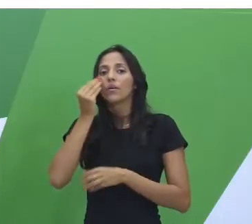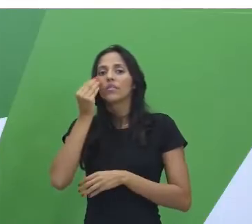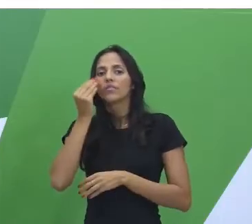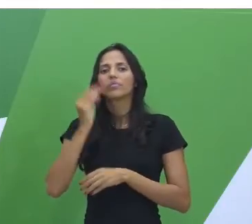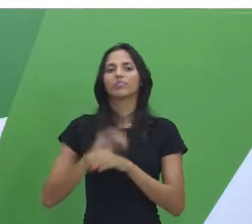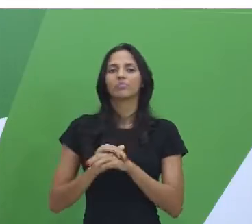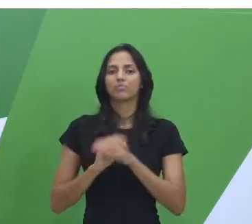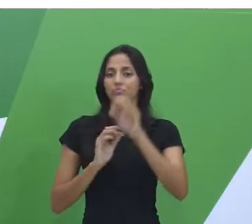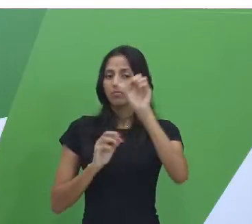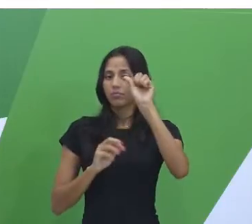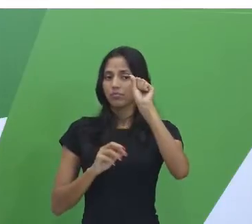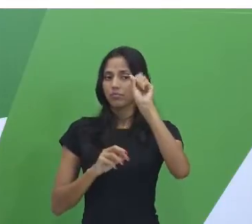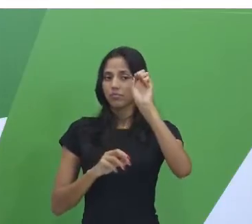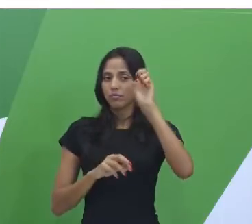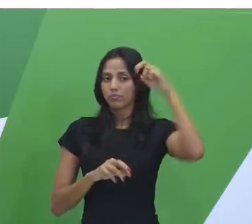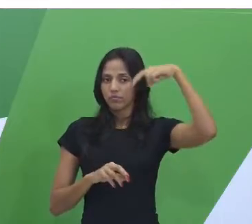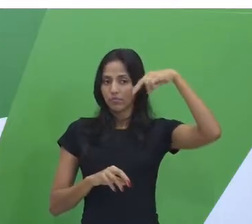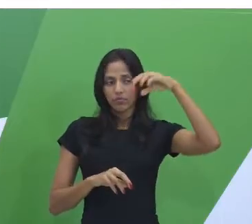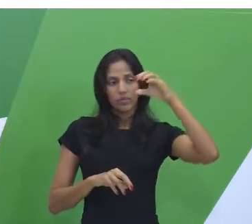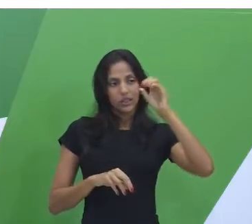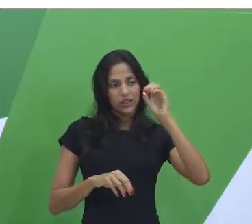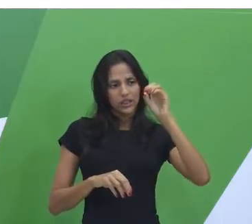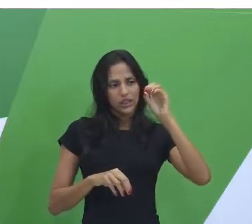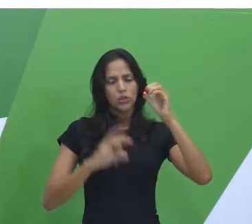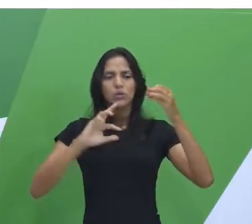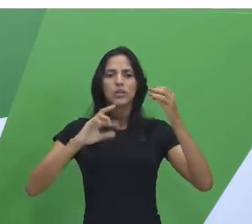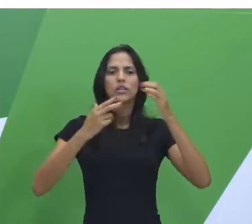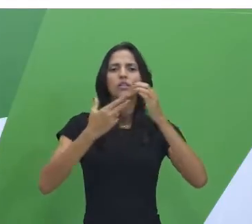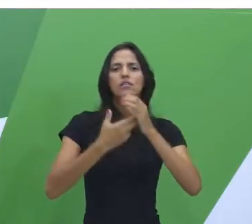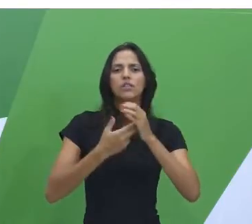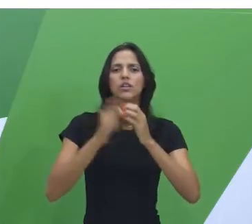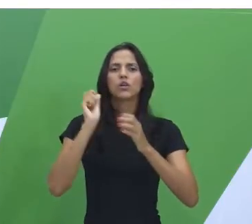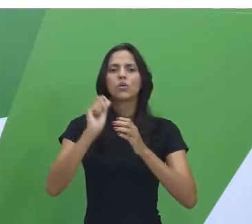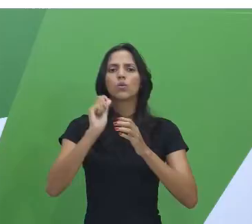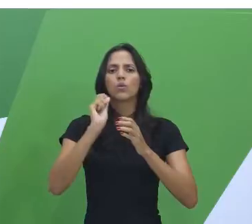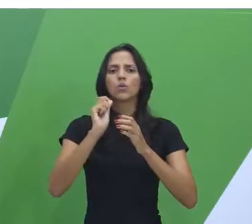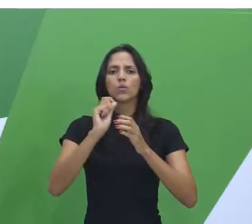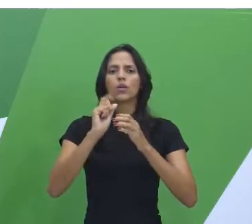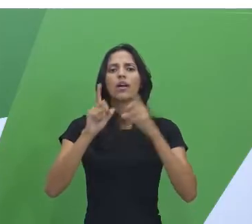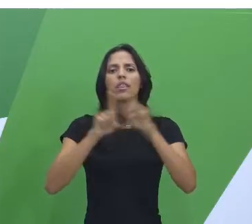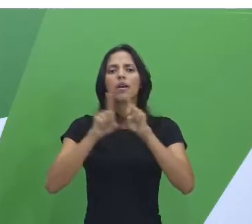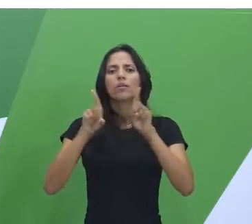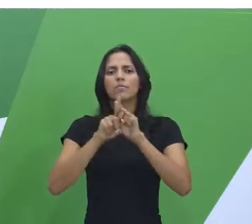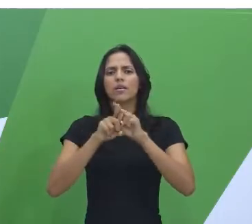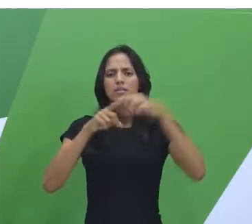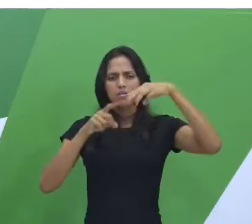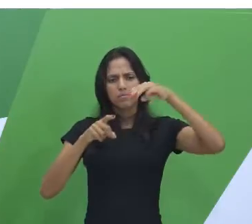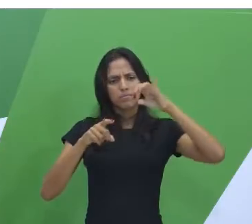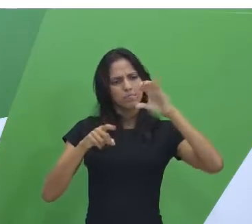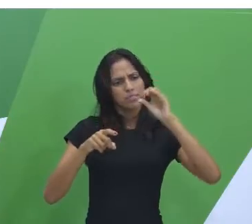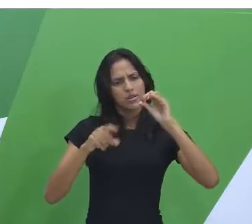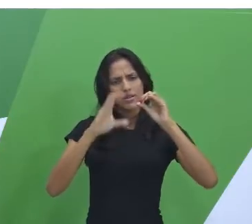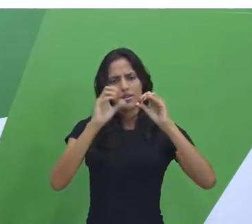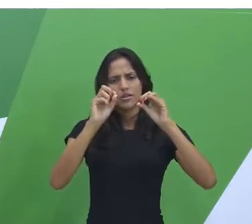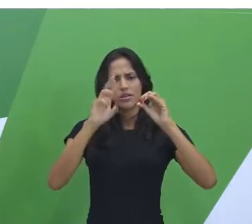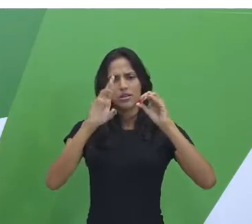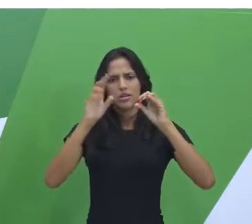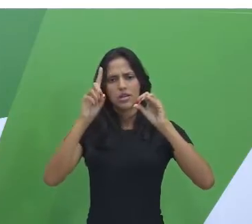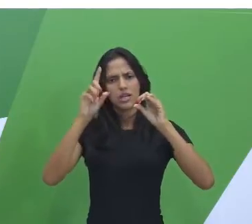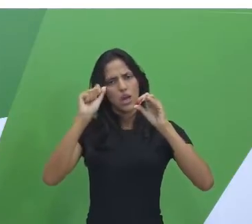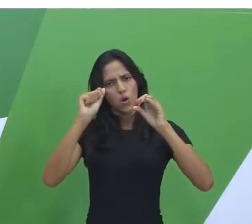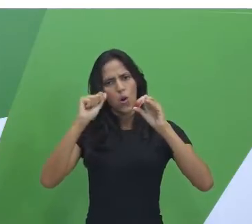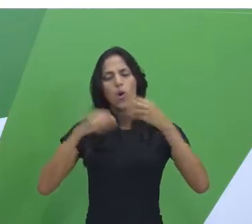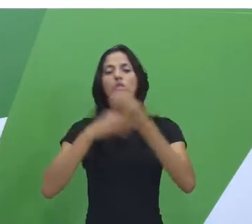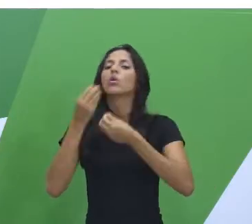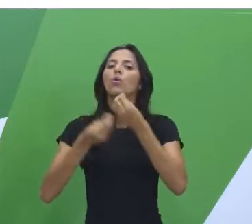O seno significa meia corda. O sânscrito, riva em árabe, riva significa meia